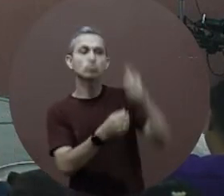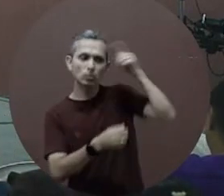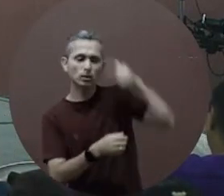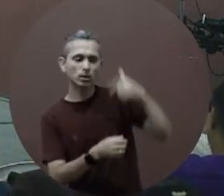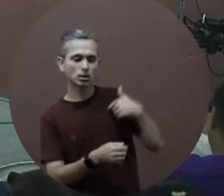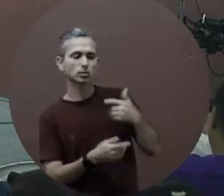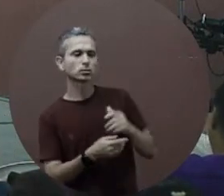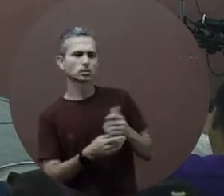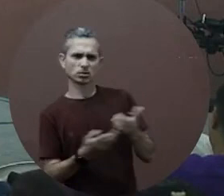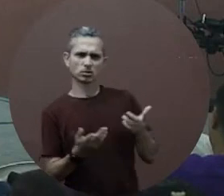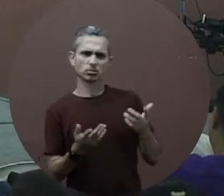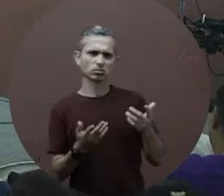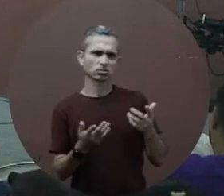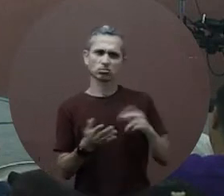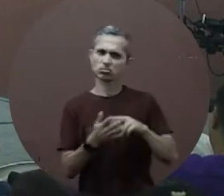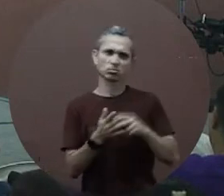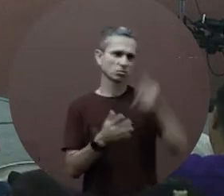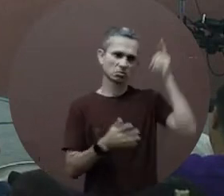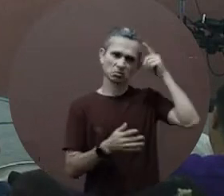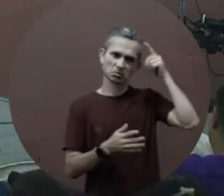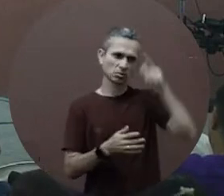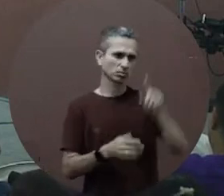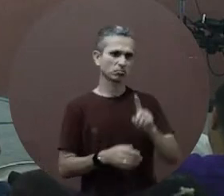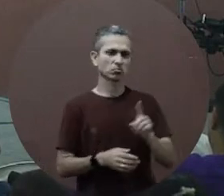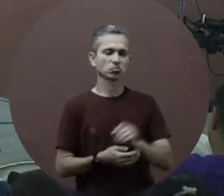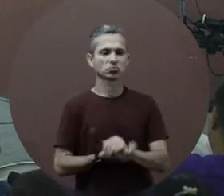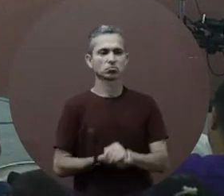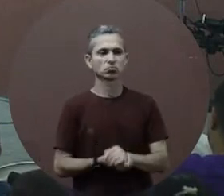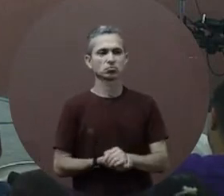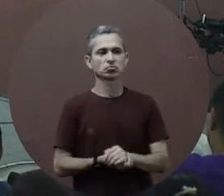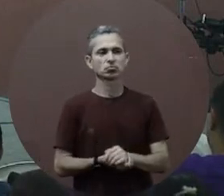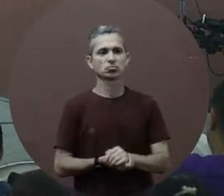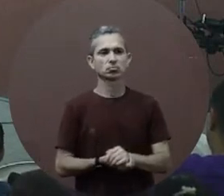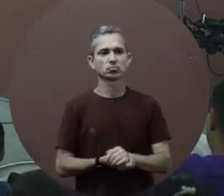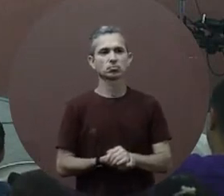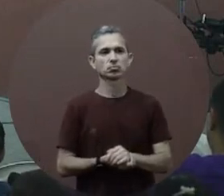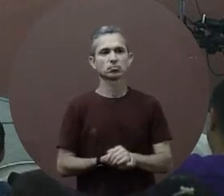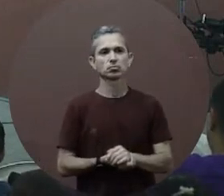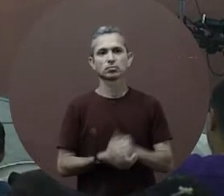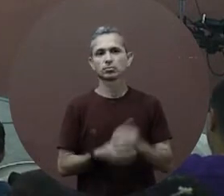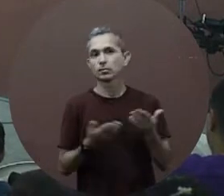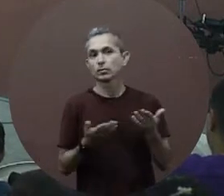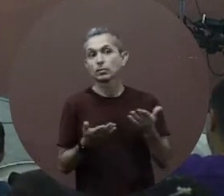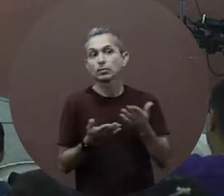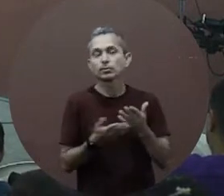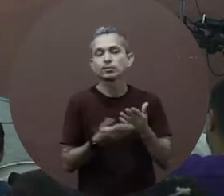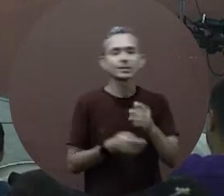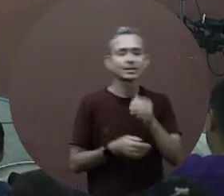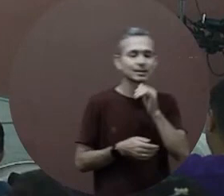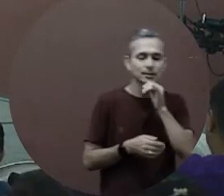Igreja que precisa ser lembrada de que ela precisa obedecer, é uma igreja imatura.